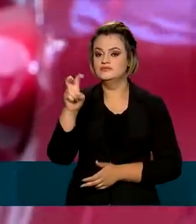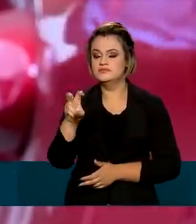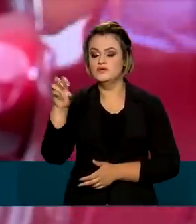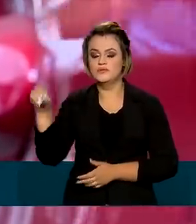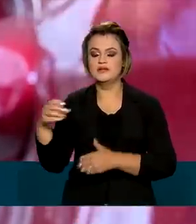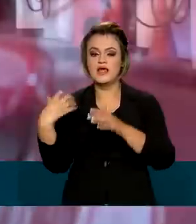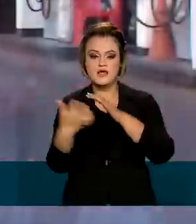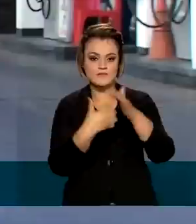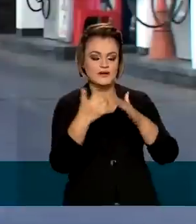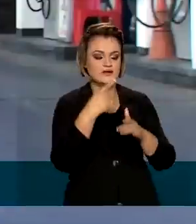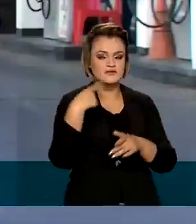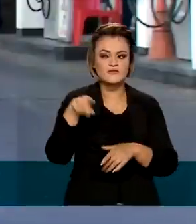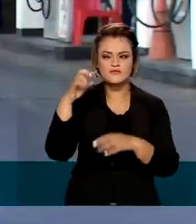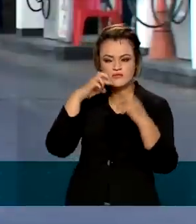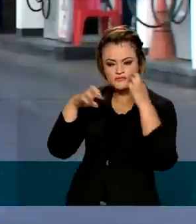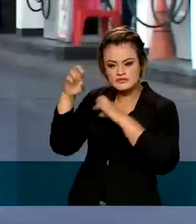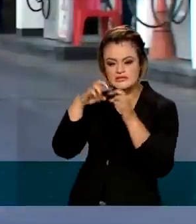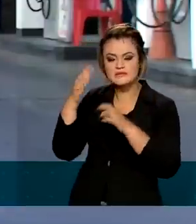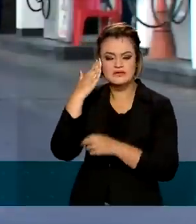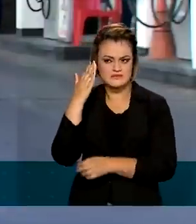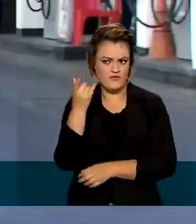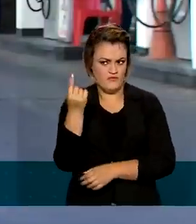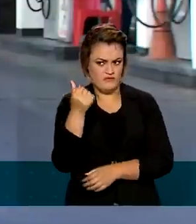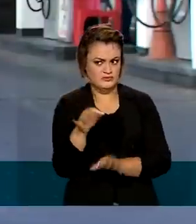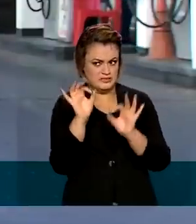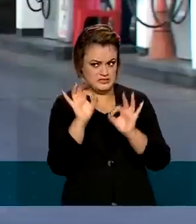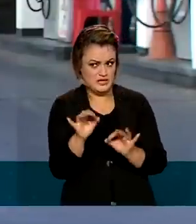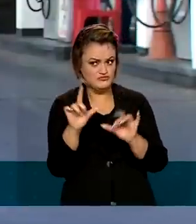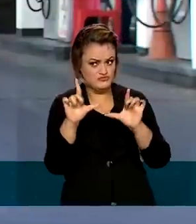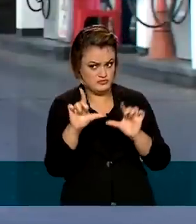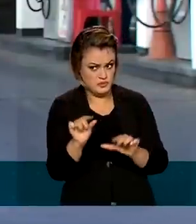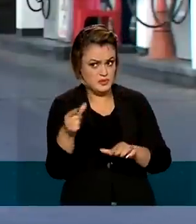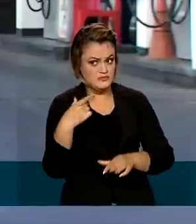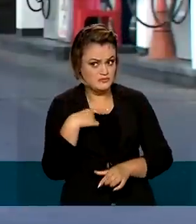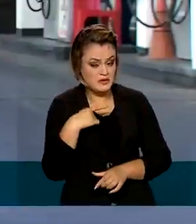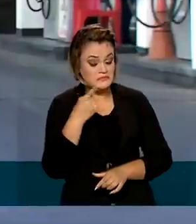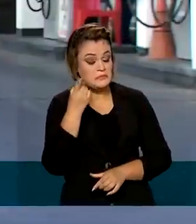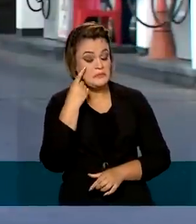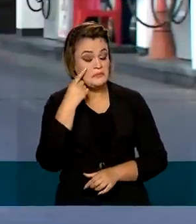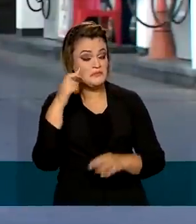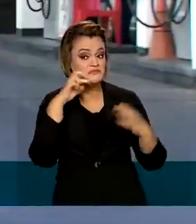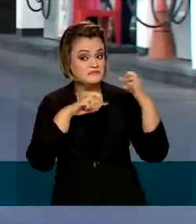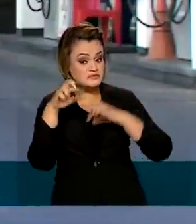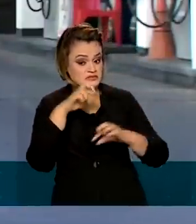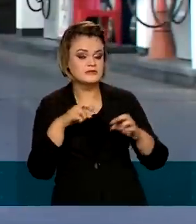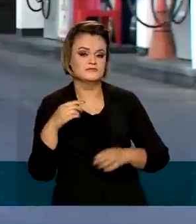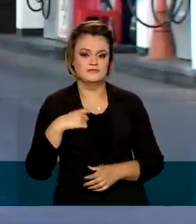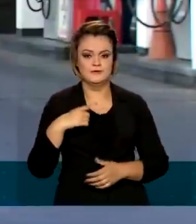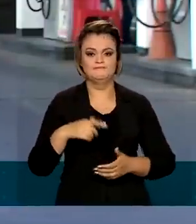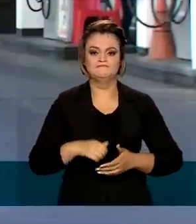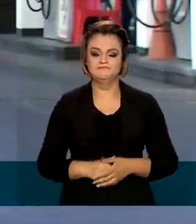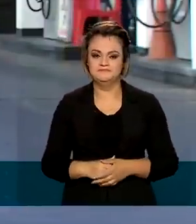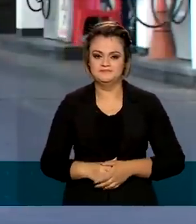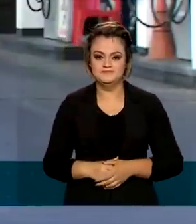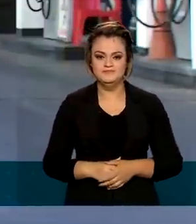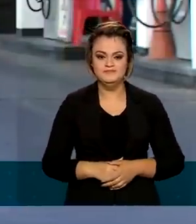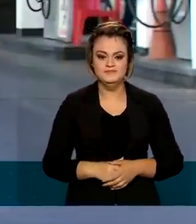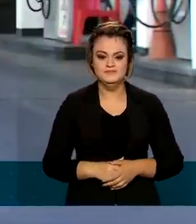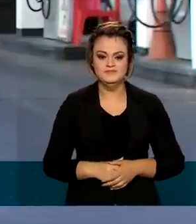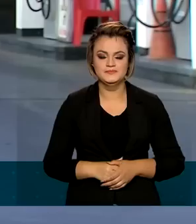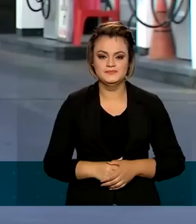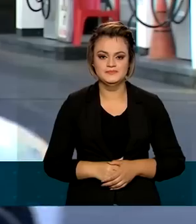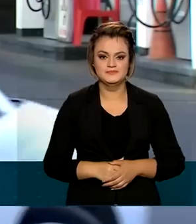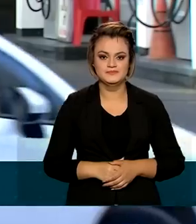também serão fiscalizadas, né, para saber se o valor cobrado na revenda, né, dos combustíveis aos postos também estão seguindo